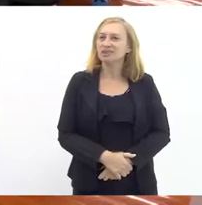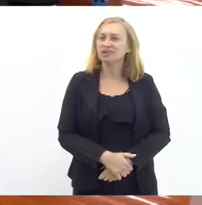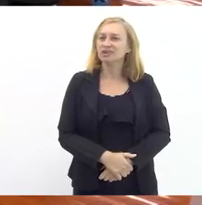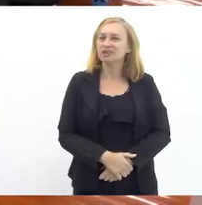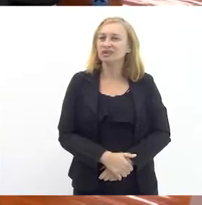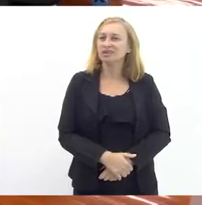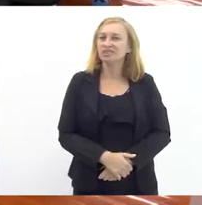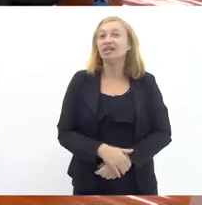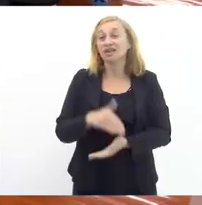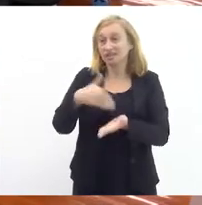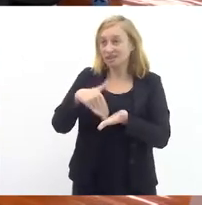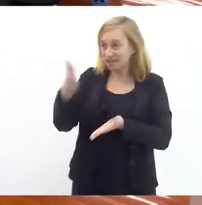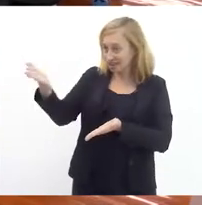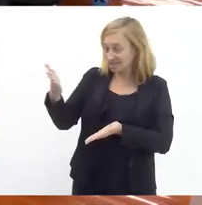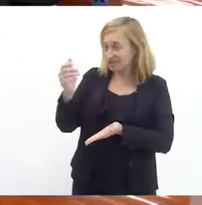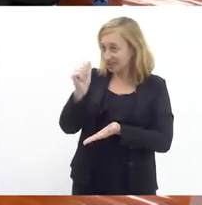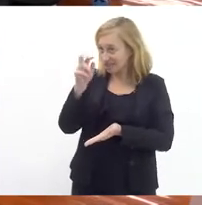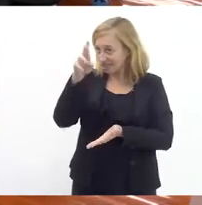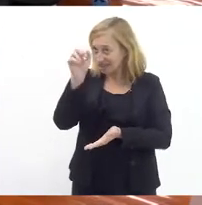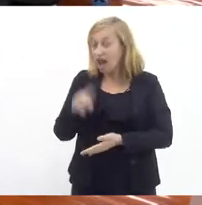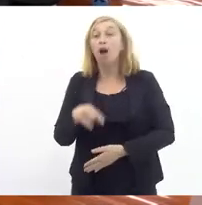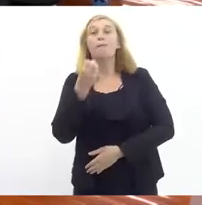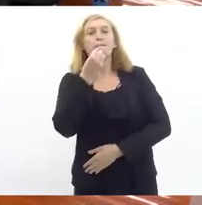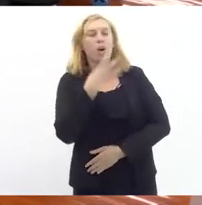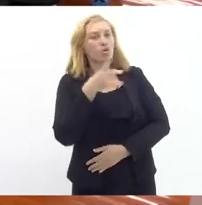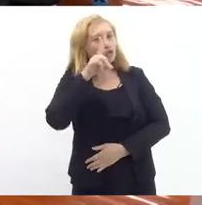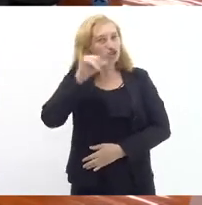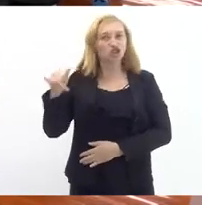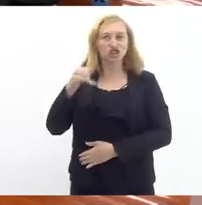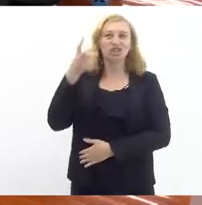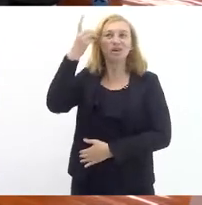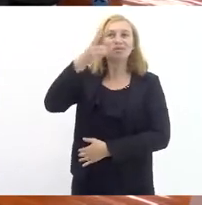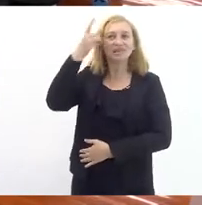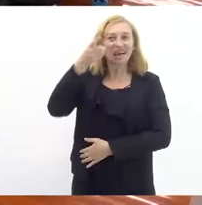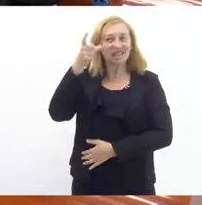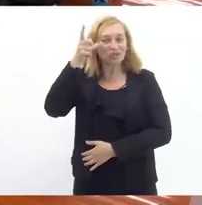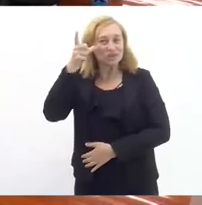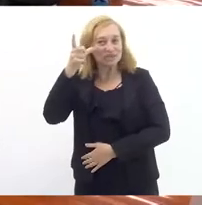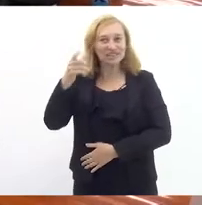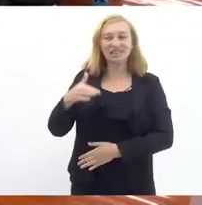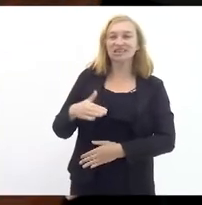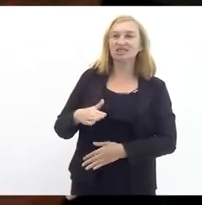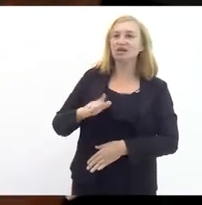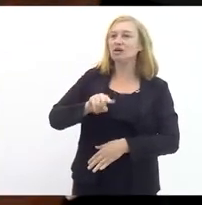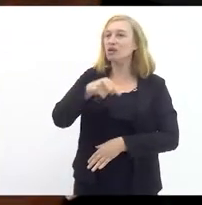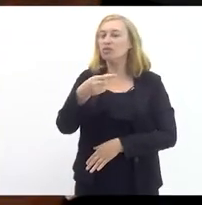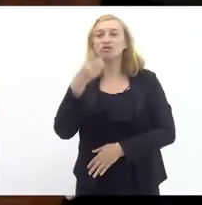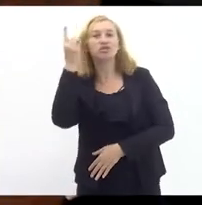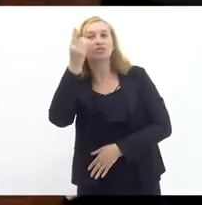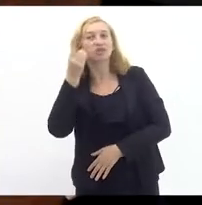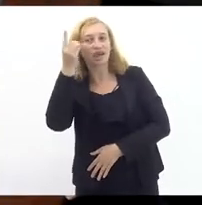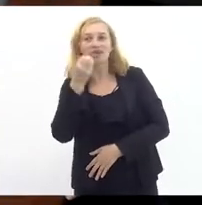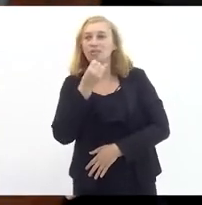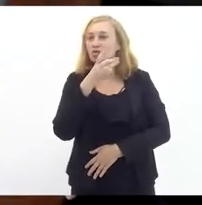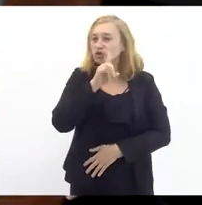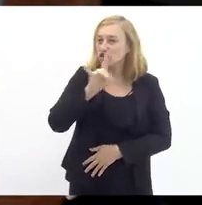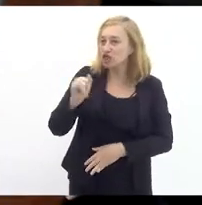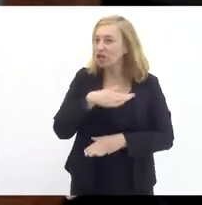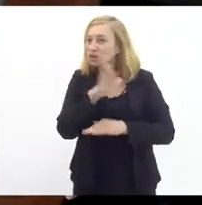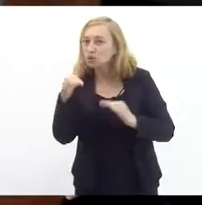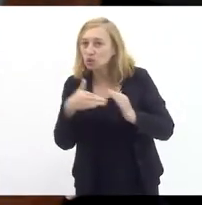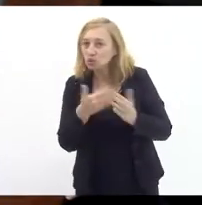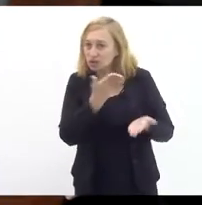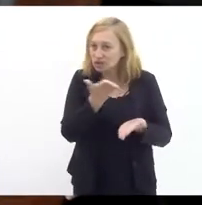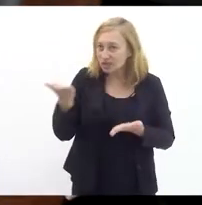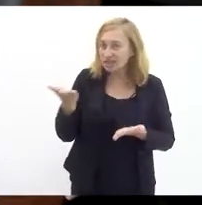Pois não, secretário, André. Bom dia. Deputada Lucinha, demais parlamentares. Bom dia a todos e a